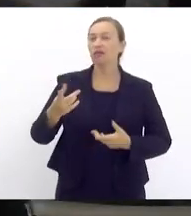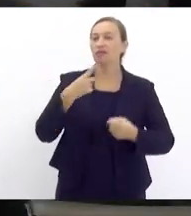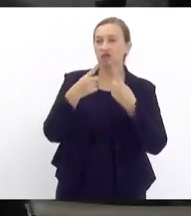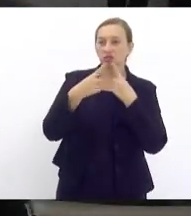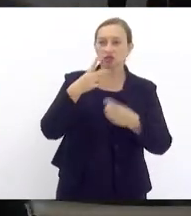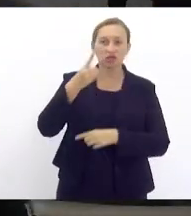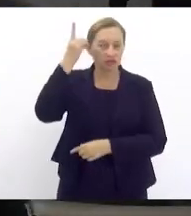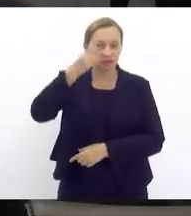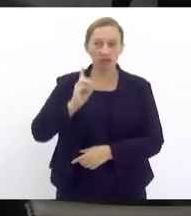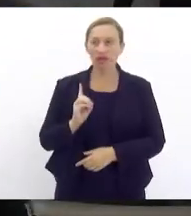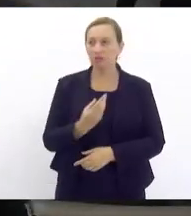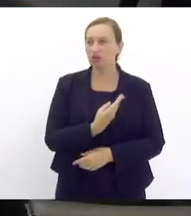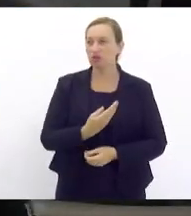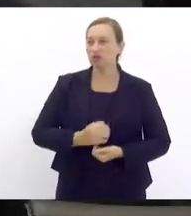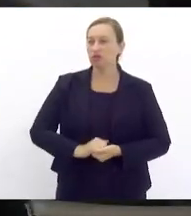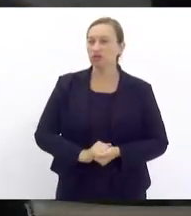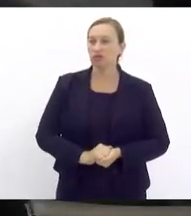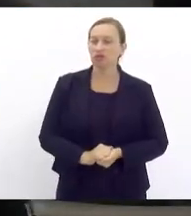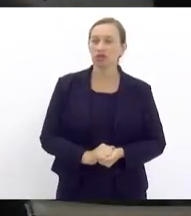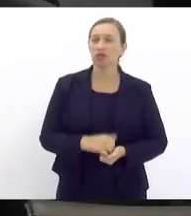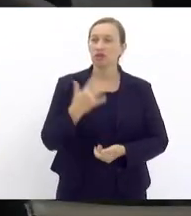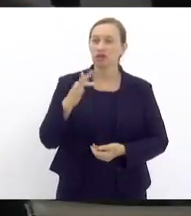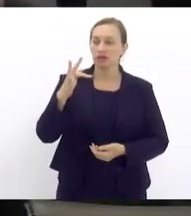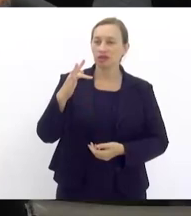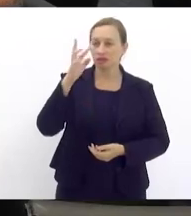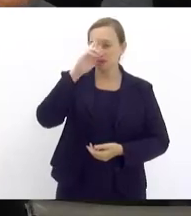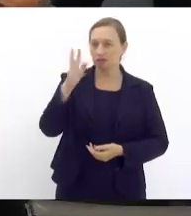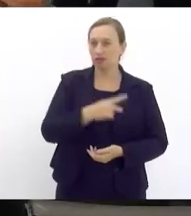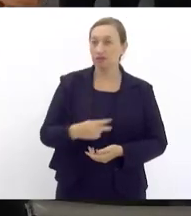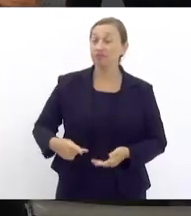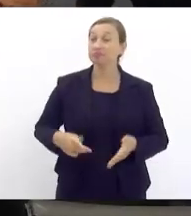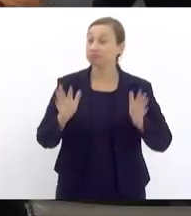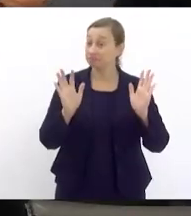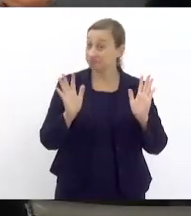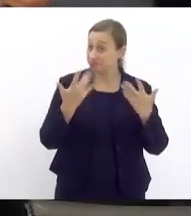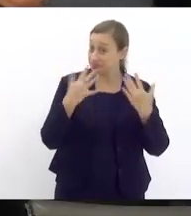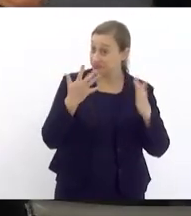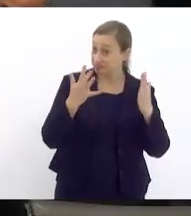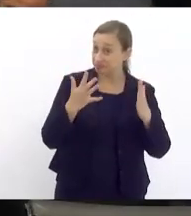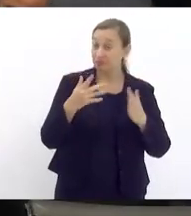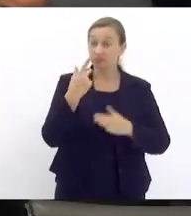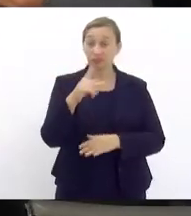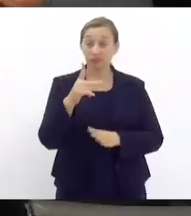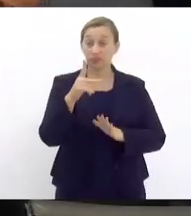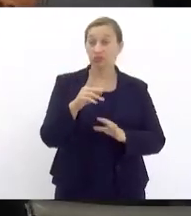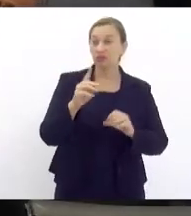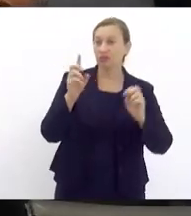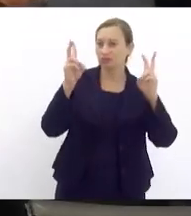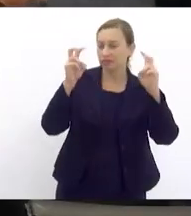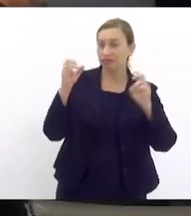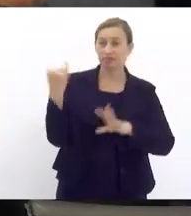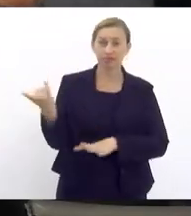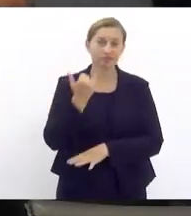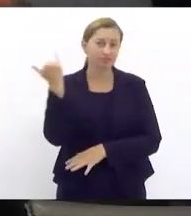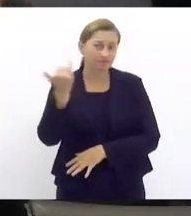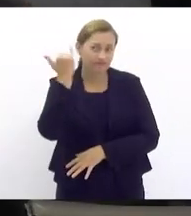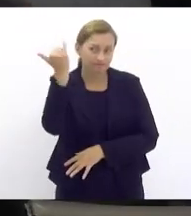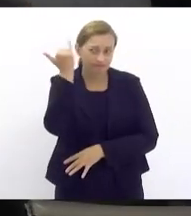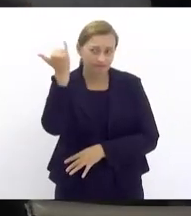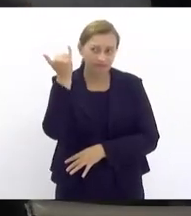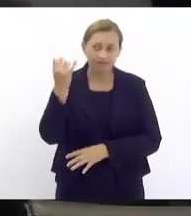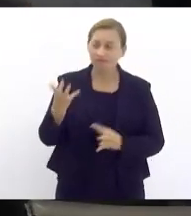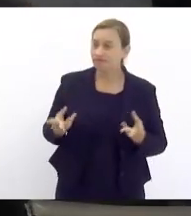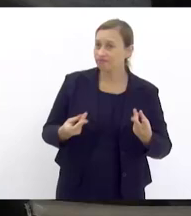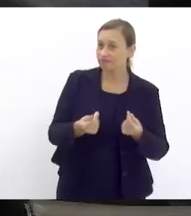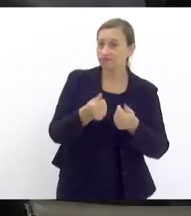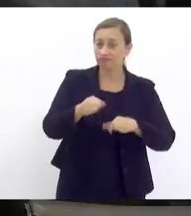deputada Dani Bauer muito brevemente presidenta só para elogiar a iniciativa de vossa excelência de apresentar um tema tão importante para apreciação